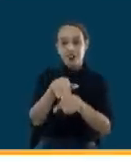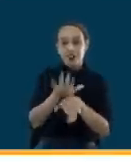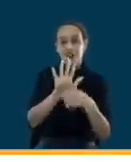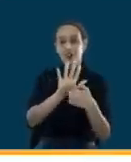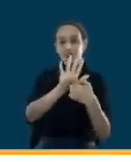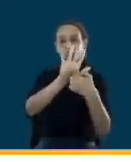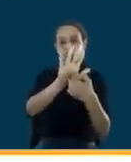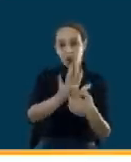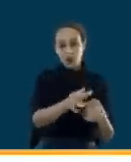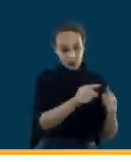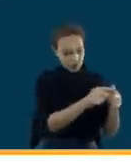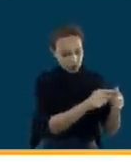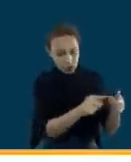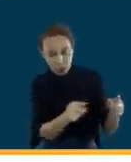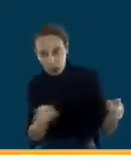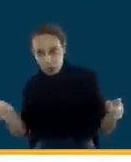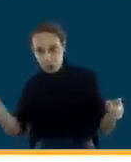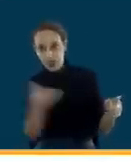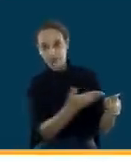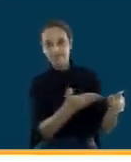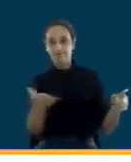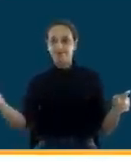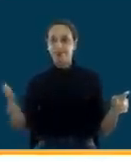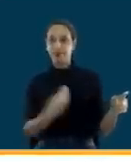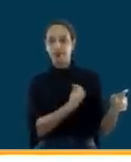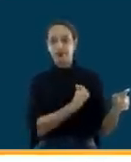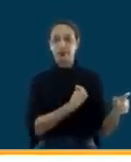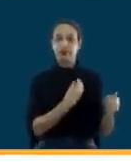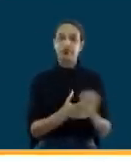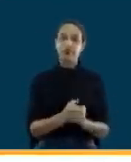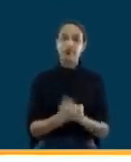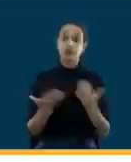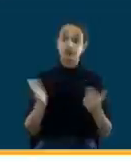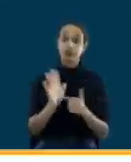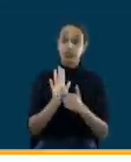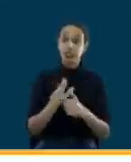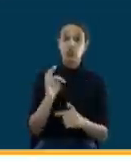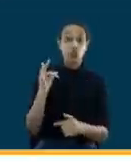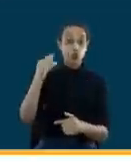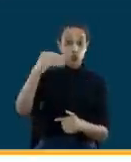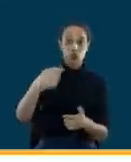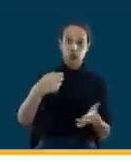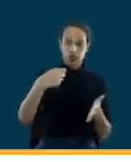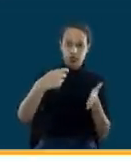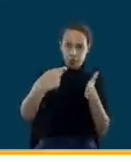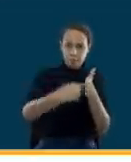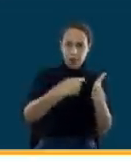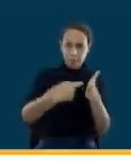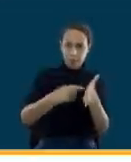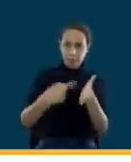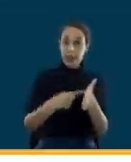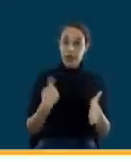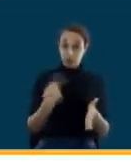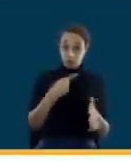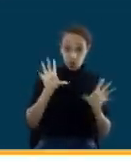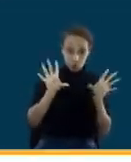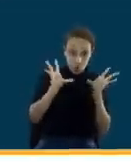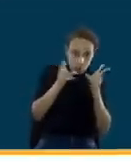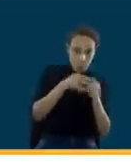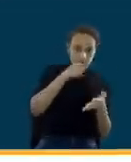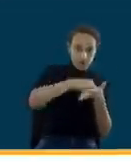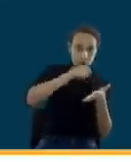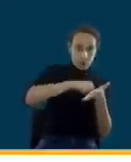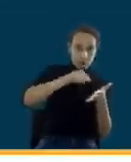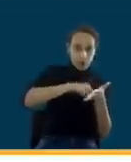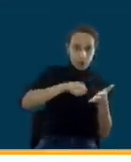trajetória percorrida. Eu quero dizer que a gente está registrando as perguntas, então o pessoal que está acompanhando pelo chat aí, daqui a pouco a gente vai